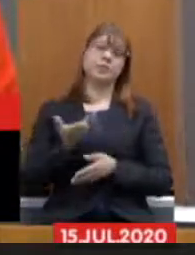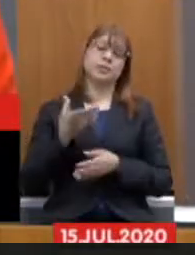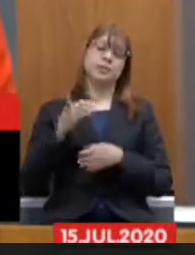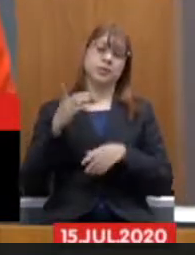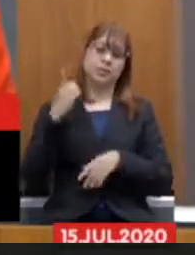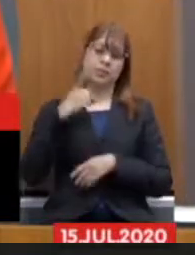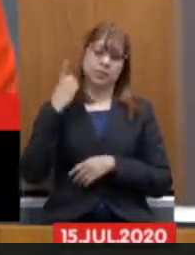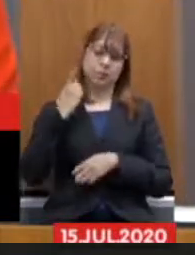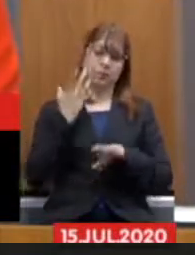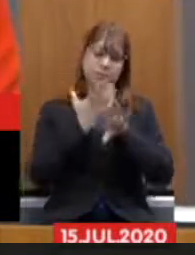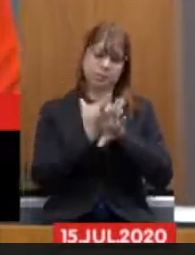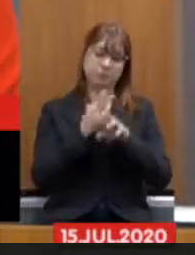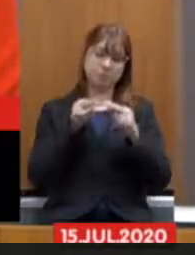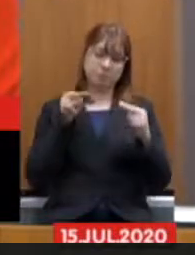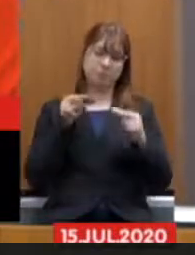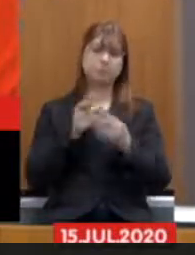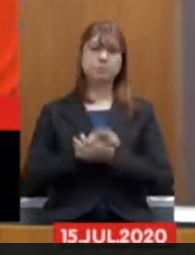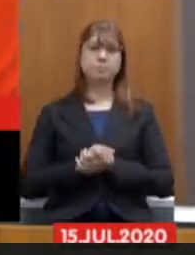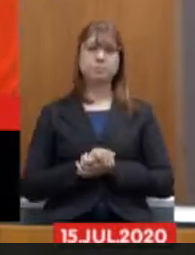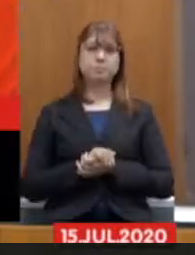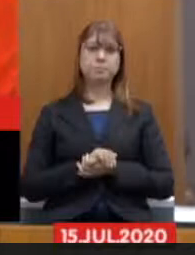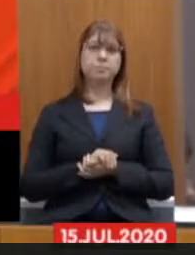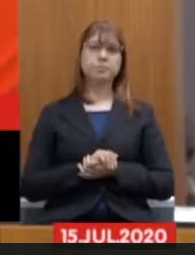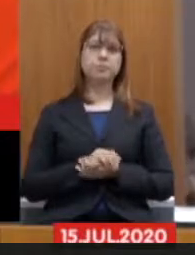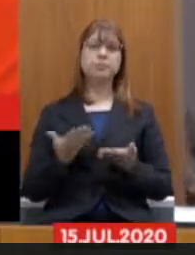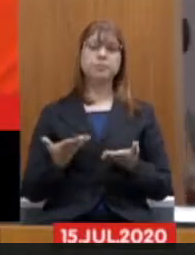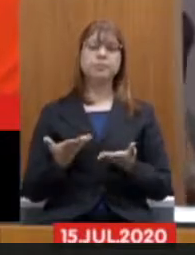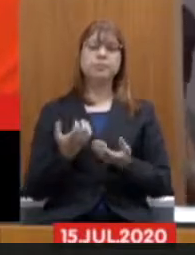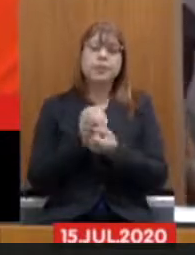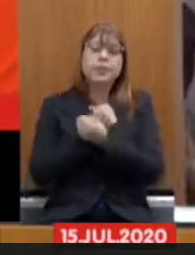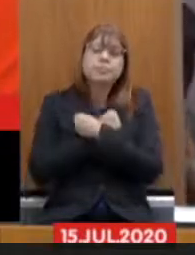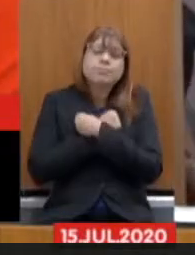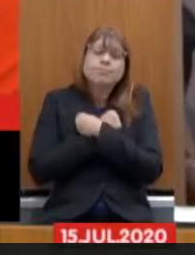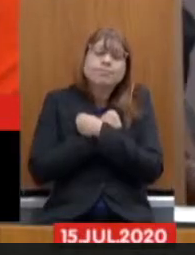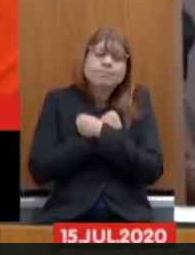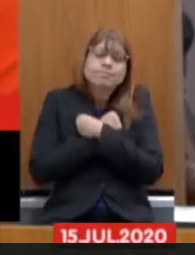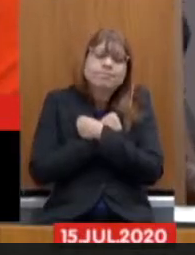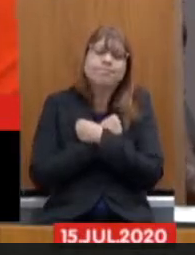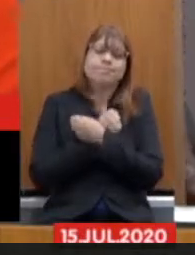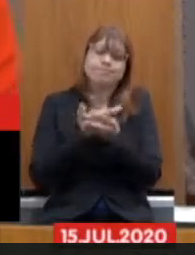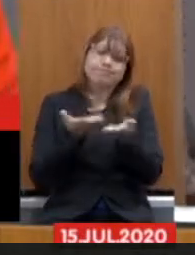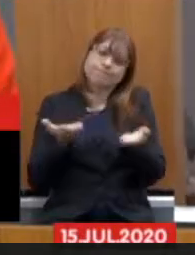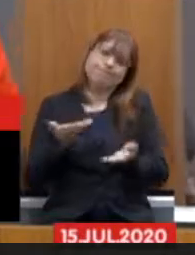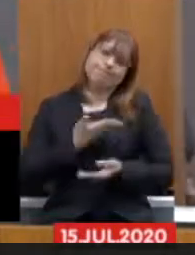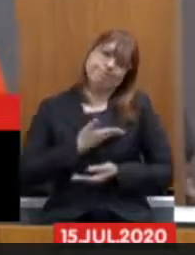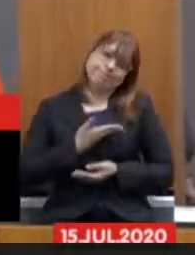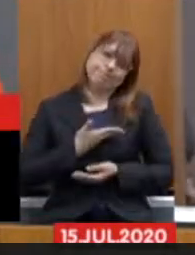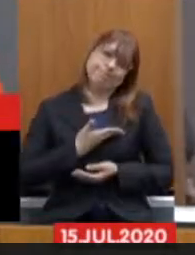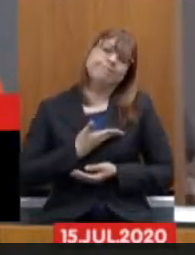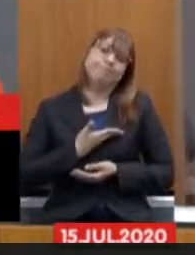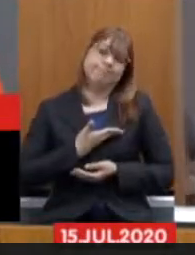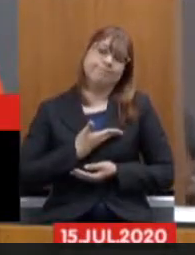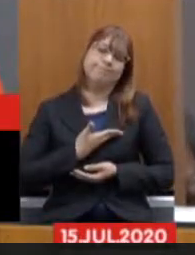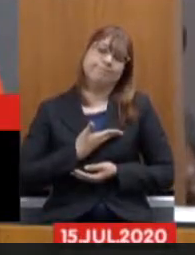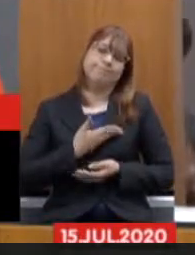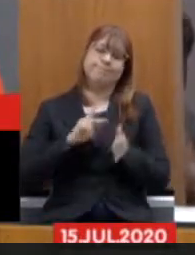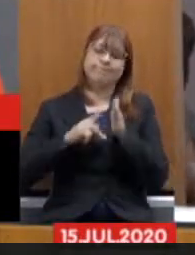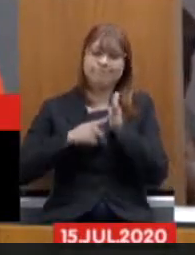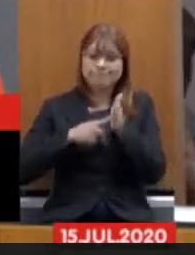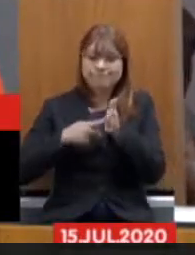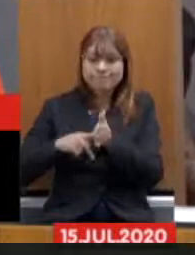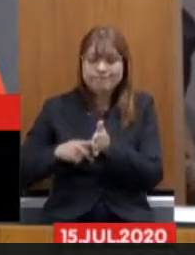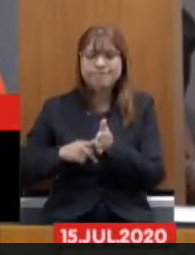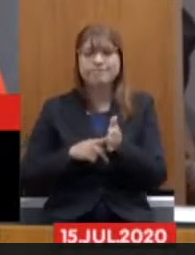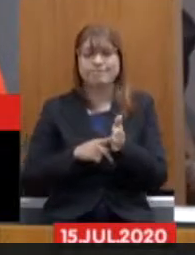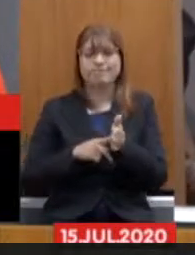que acompanham virtualmente eu quero deixar um forte abraço aos meus colegas dirigentes sindicais e